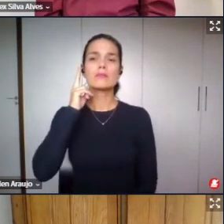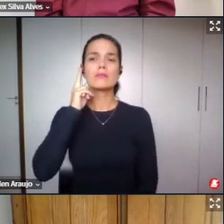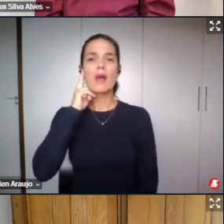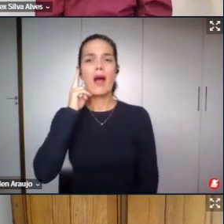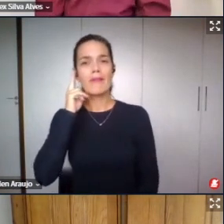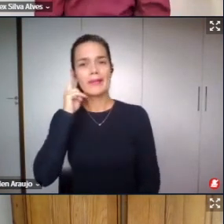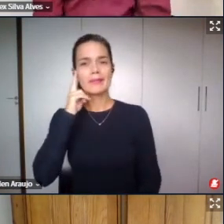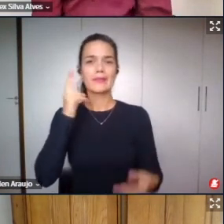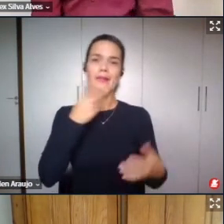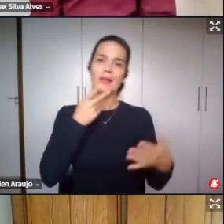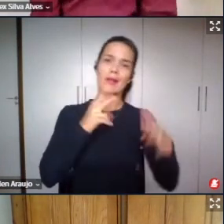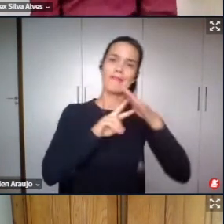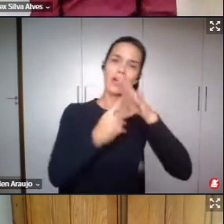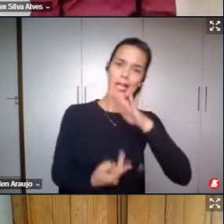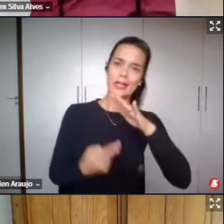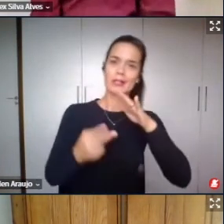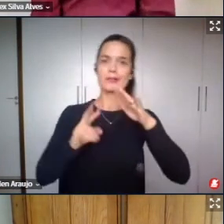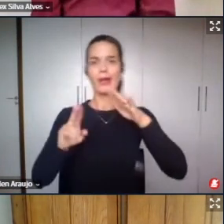pode ser uma variante. Olha,